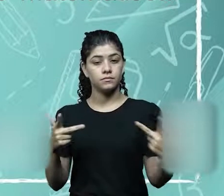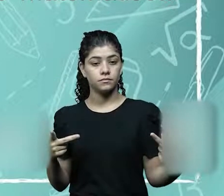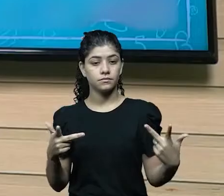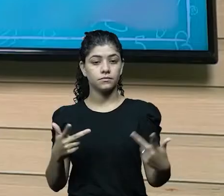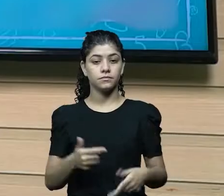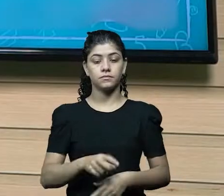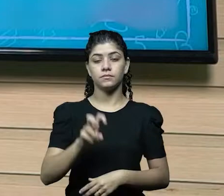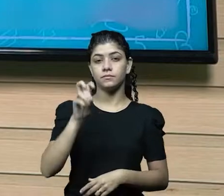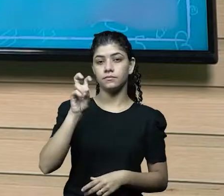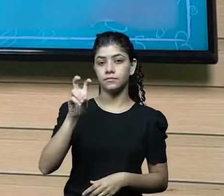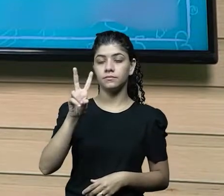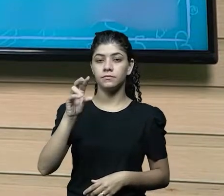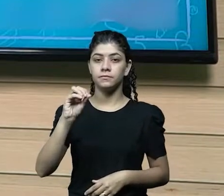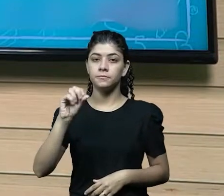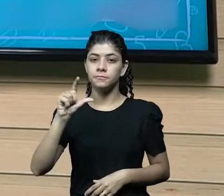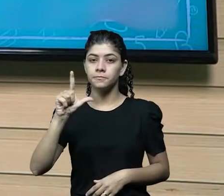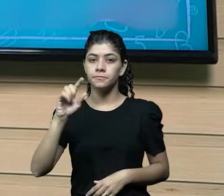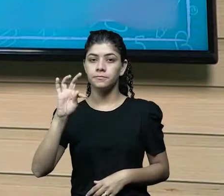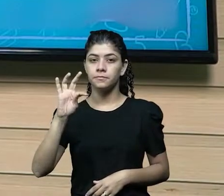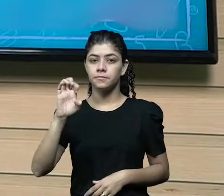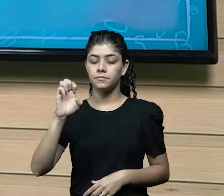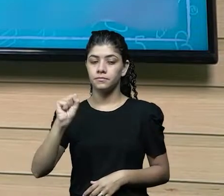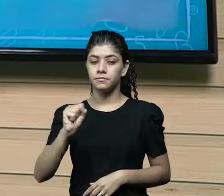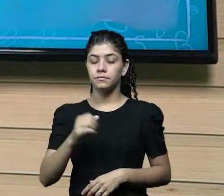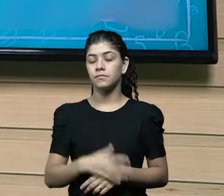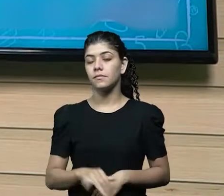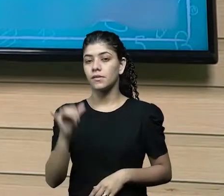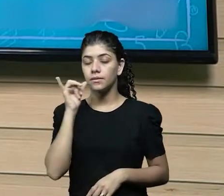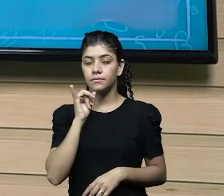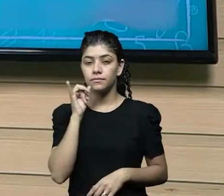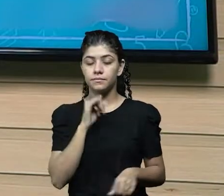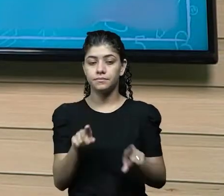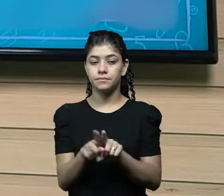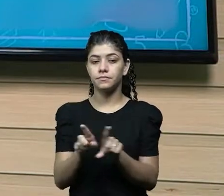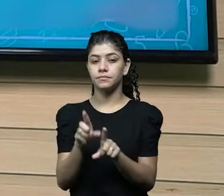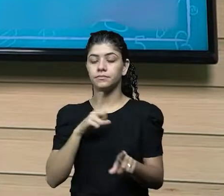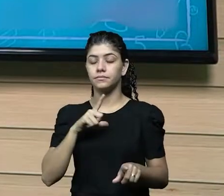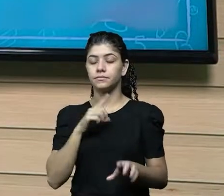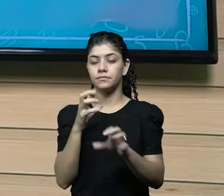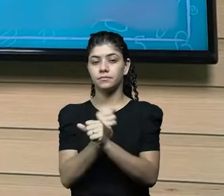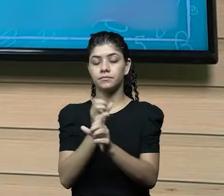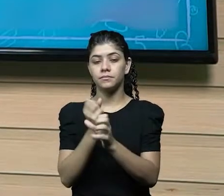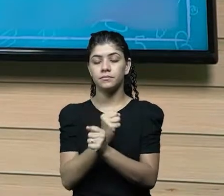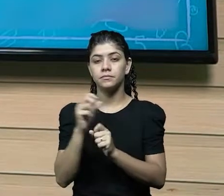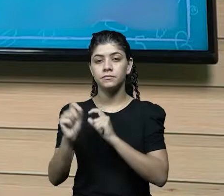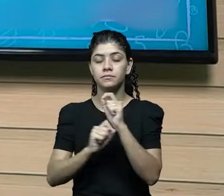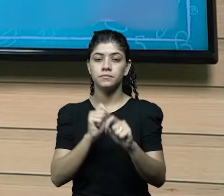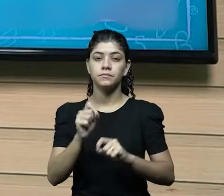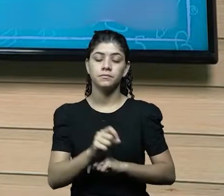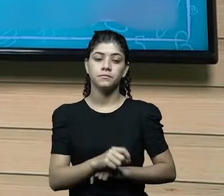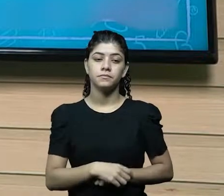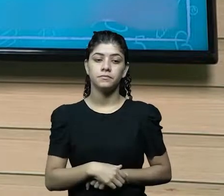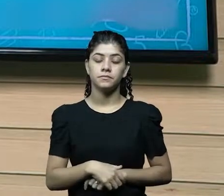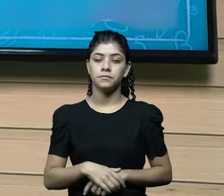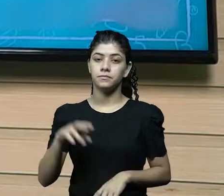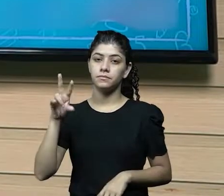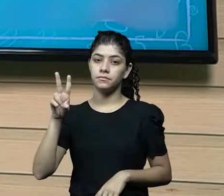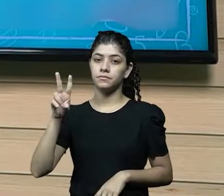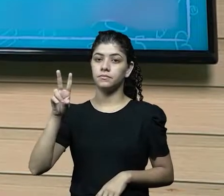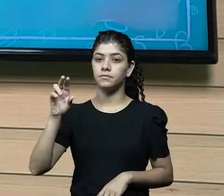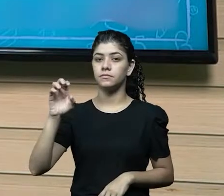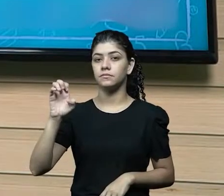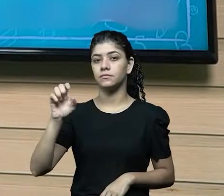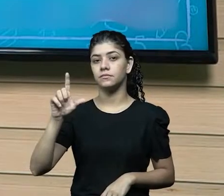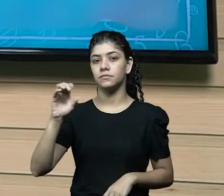5 volts. Aqui é só um exemplo. Isso ocorre também com o cálculo da velocidade. Quisermos calcular a